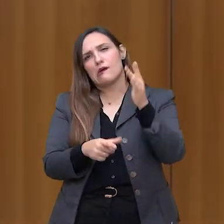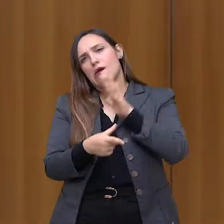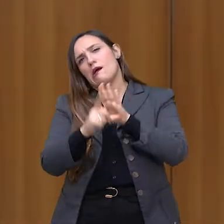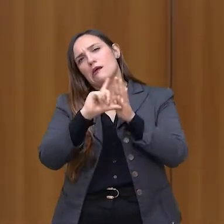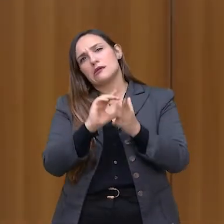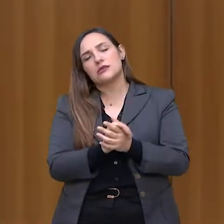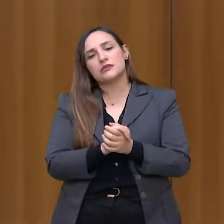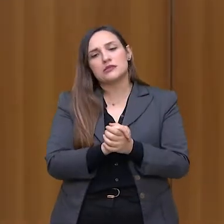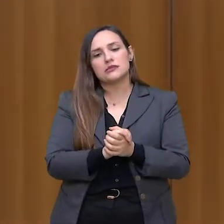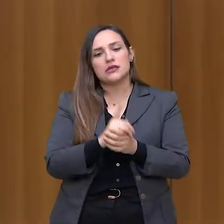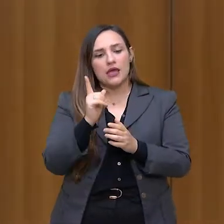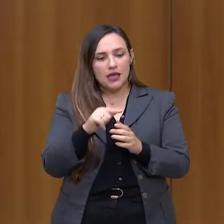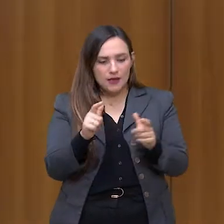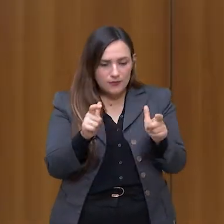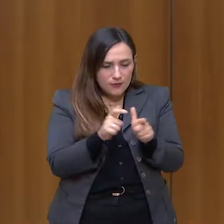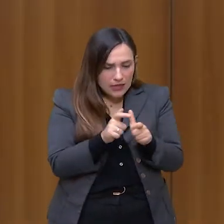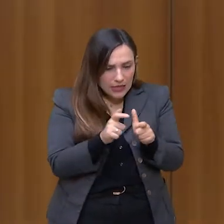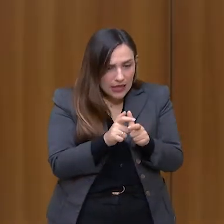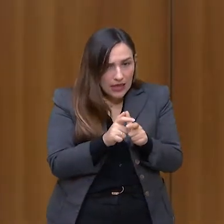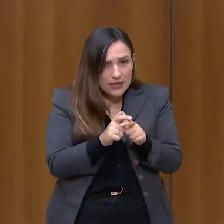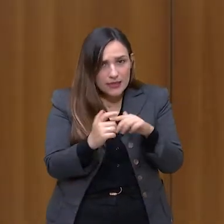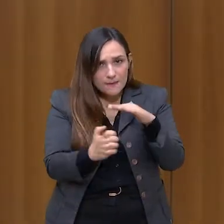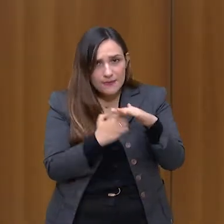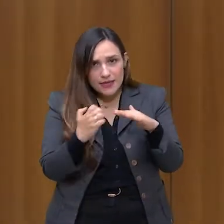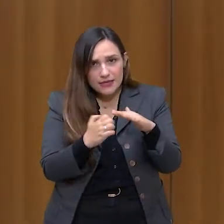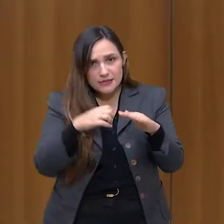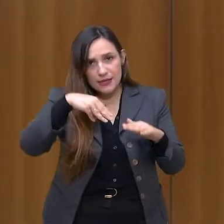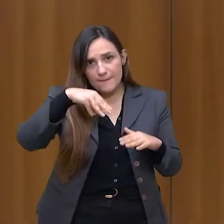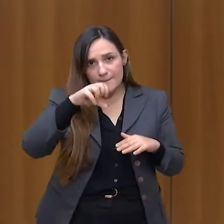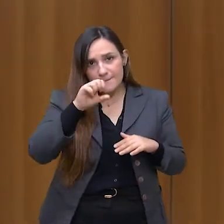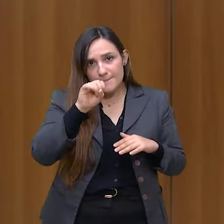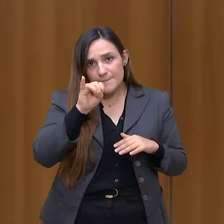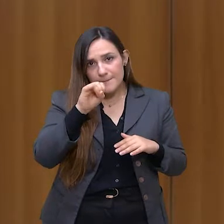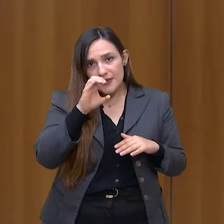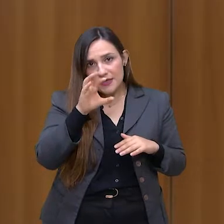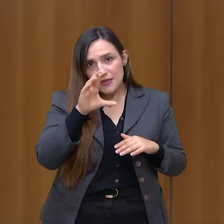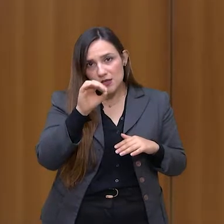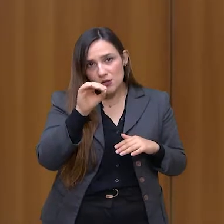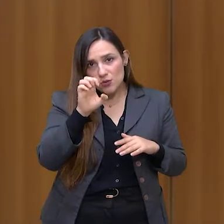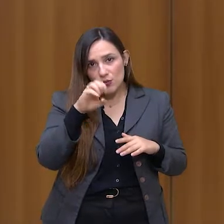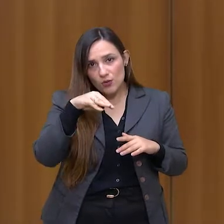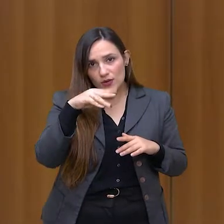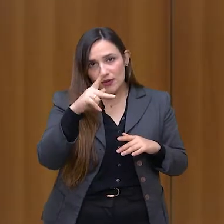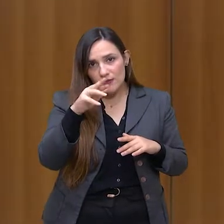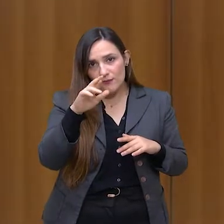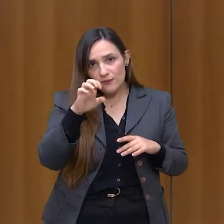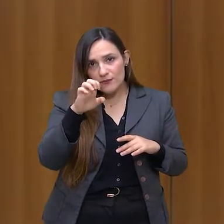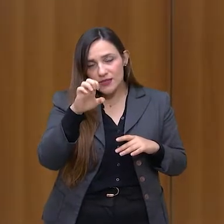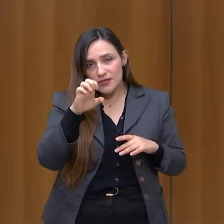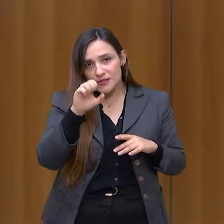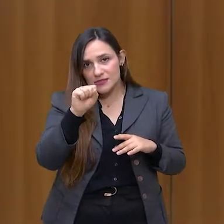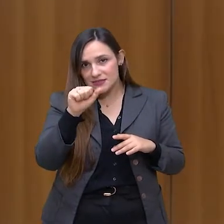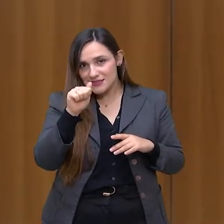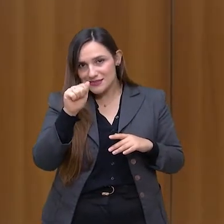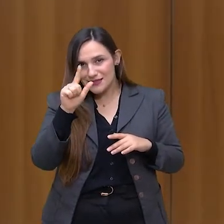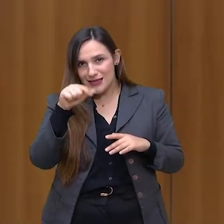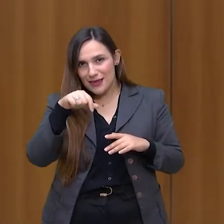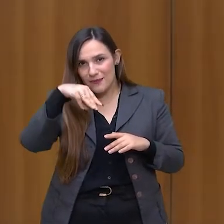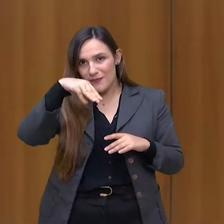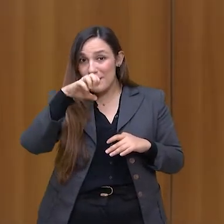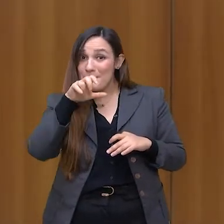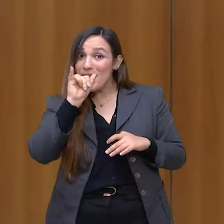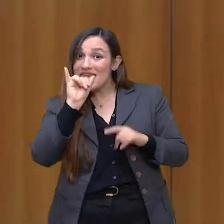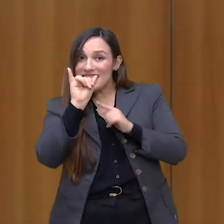da microempresa, nas condições da lei, o Tribunal de Justiça já faz. E por que pensar-se na microempresa?